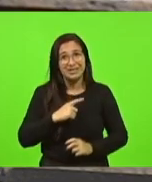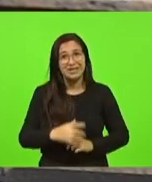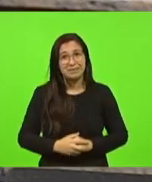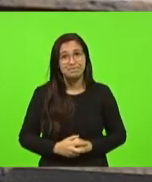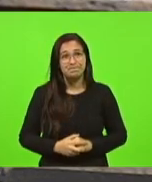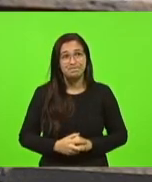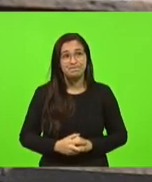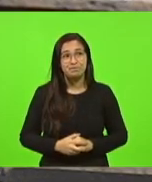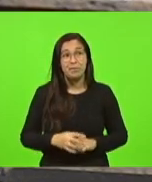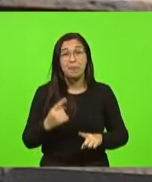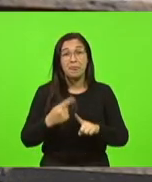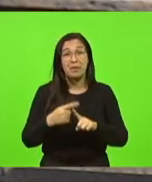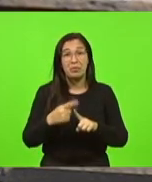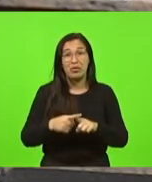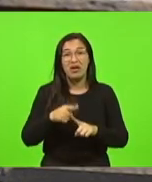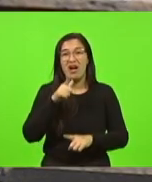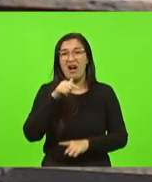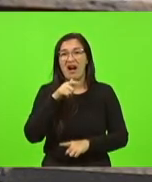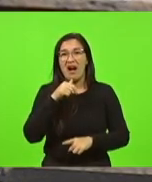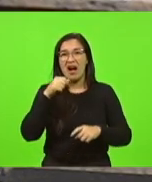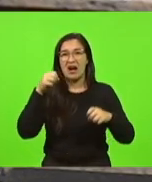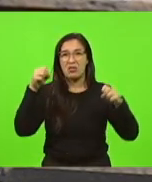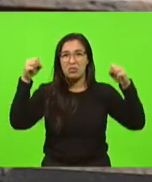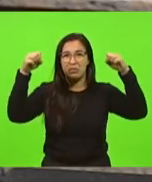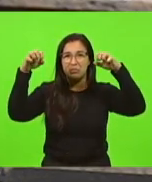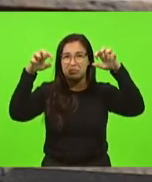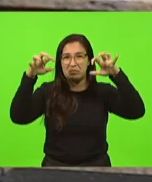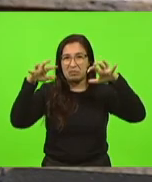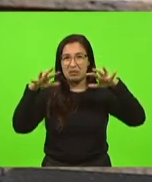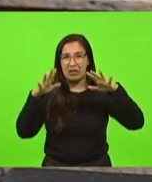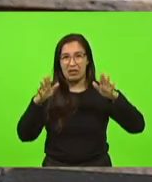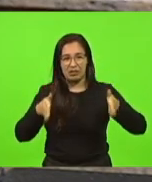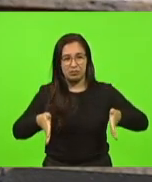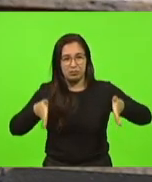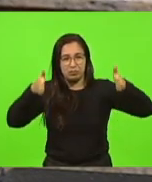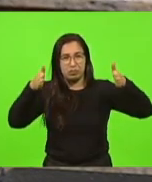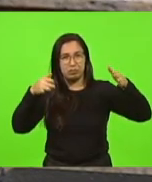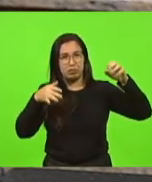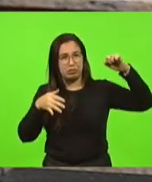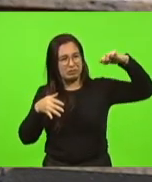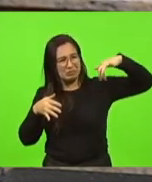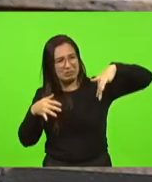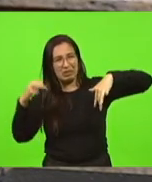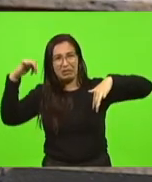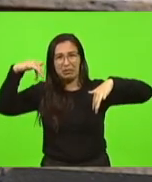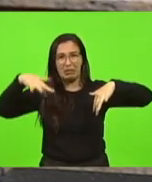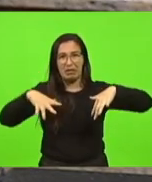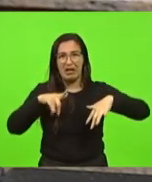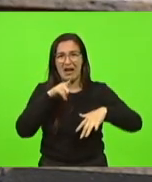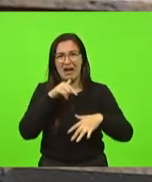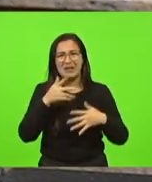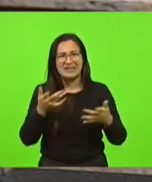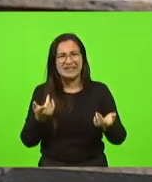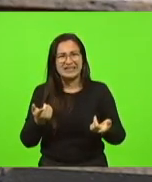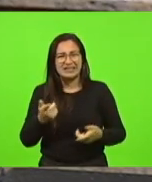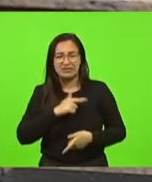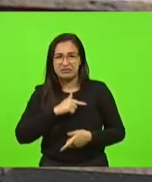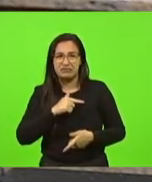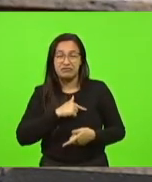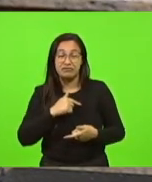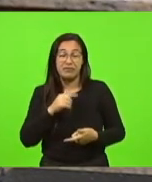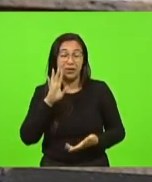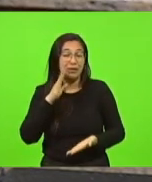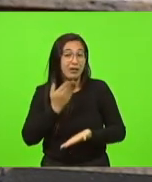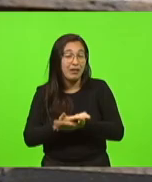Infiltração de água, realmente algo trágico. E nós acreditamos que esse espaço vai